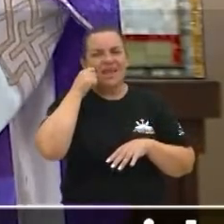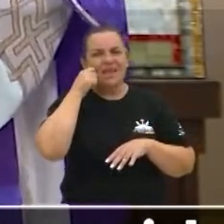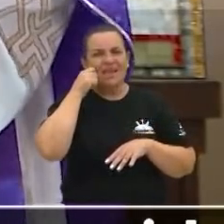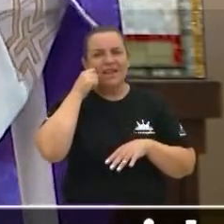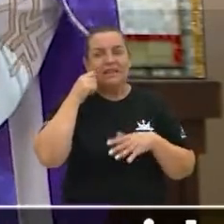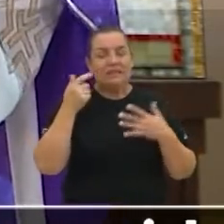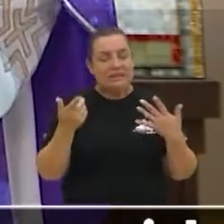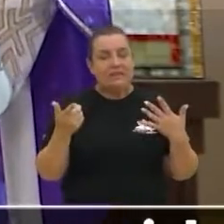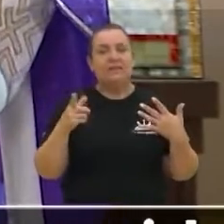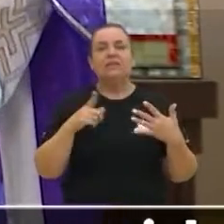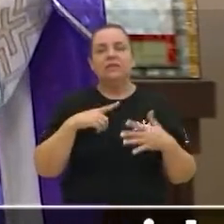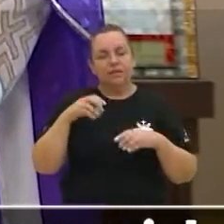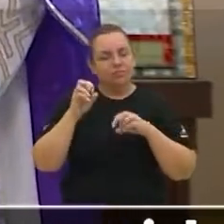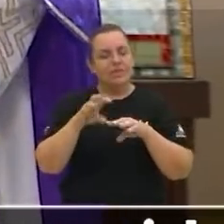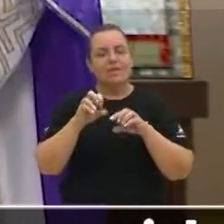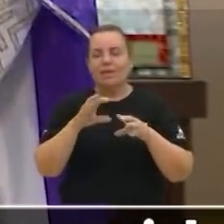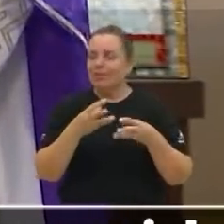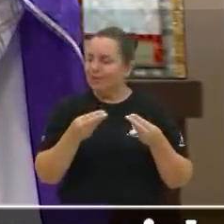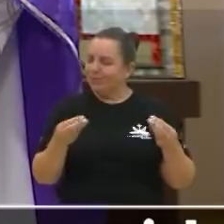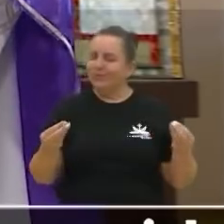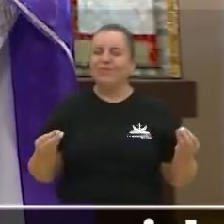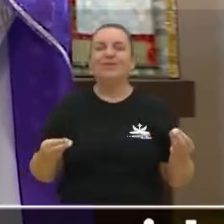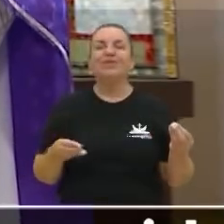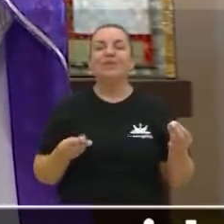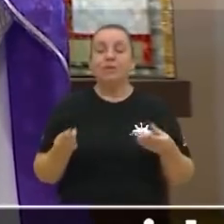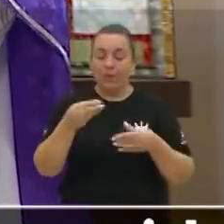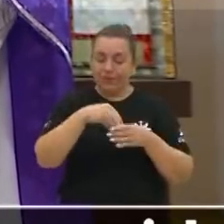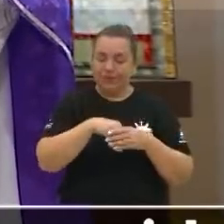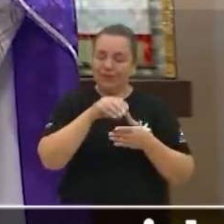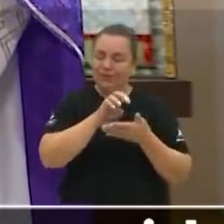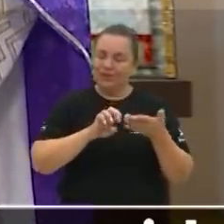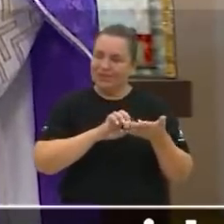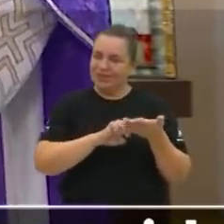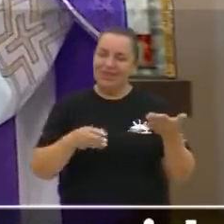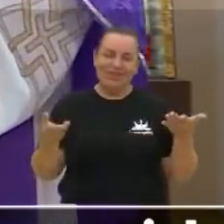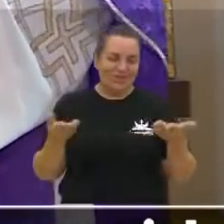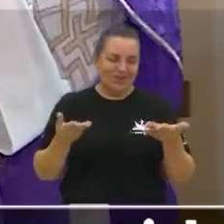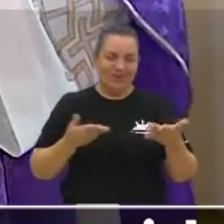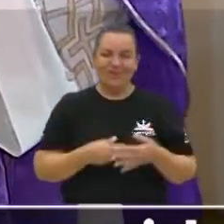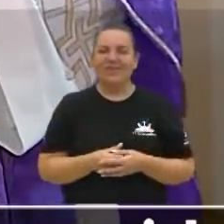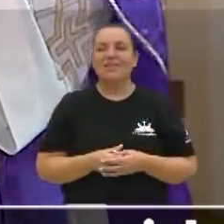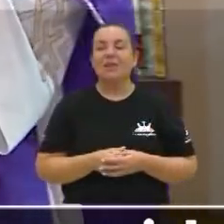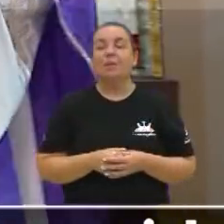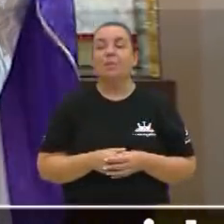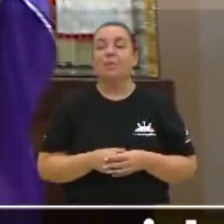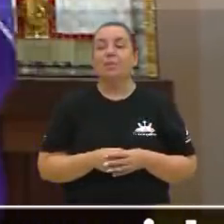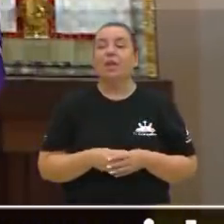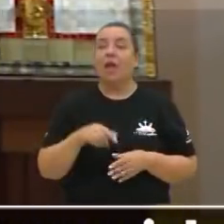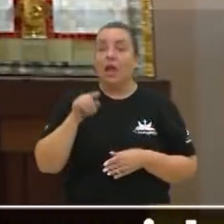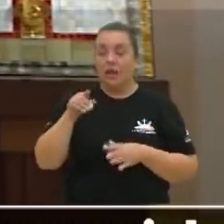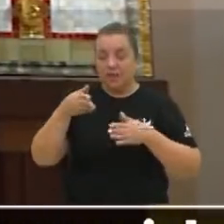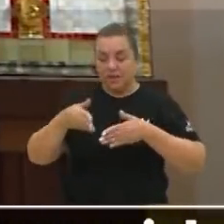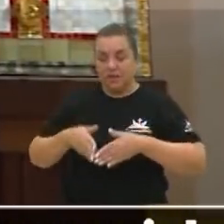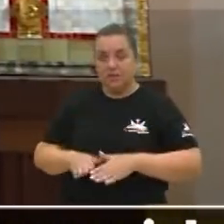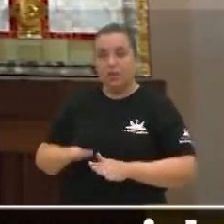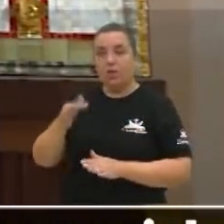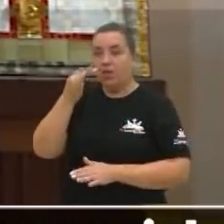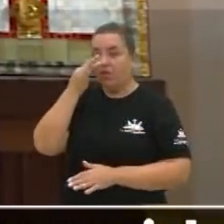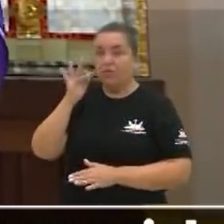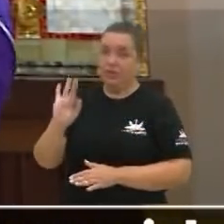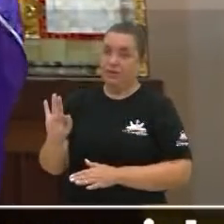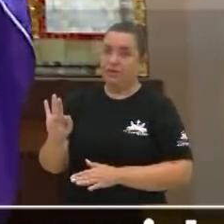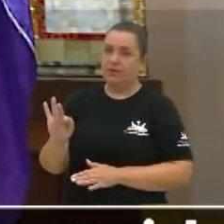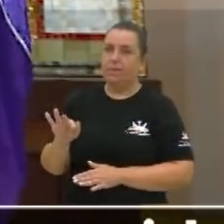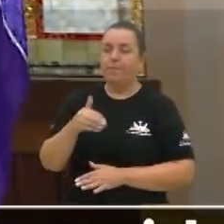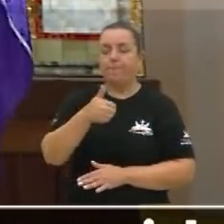que ir tem muita você ensinar dentro do evangelho de hoje e ele nasceu na França